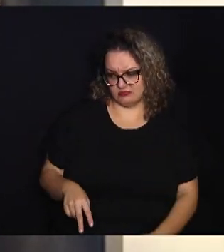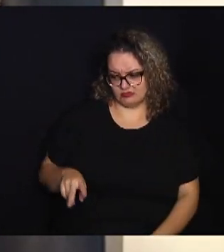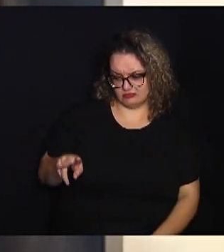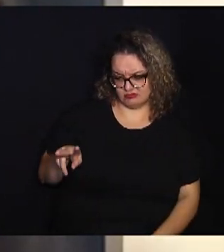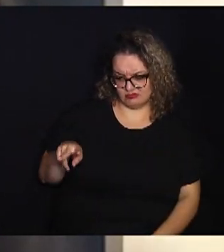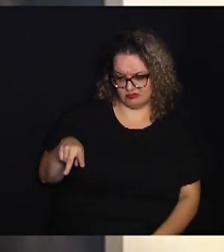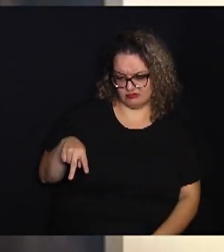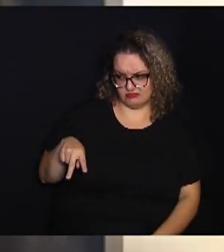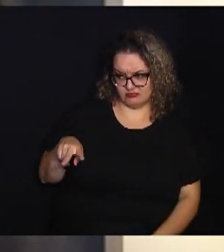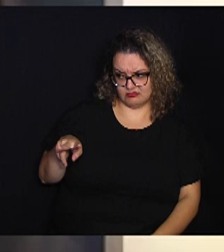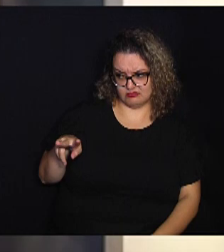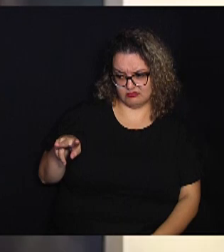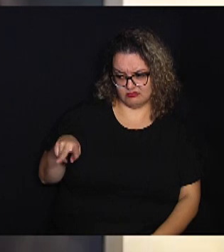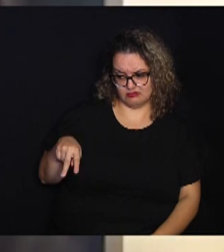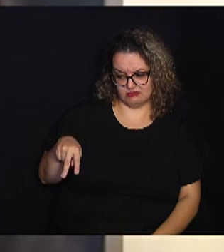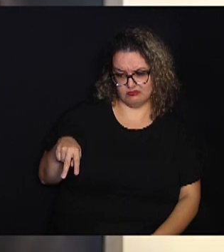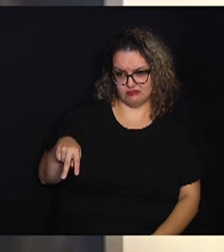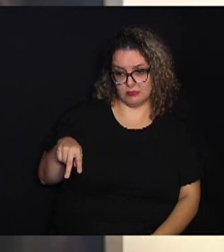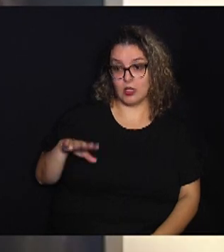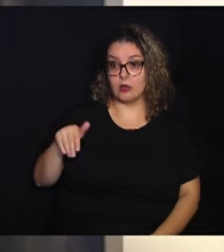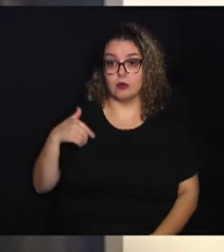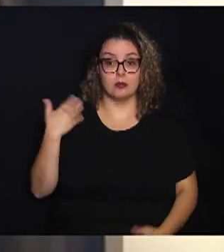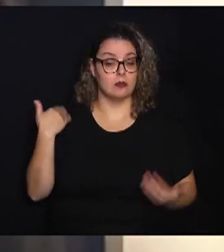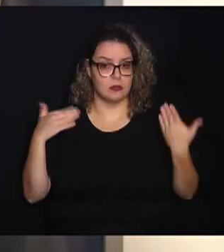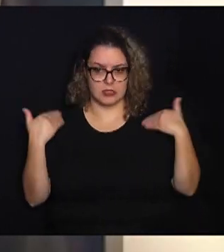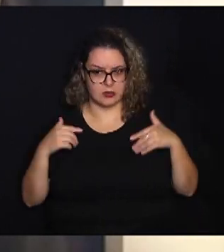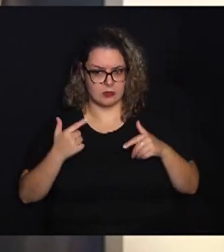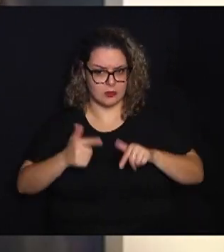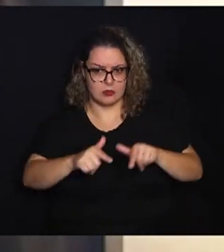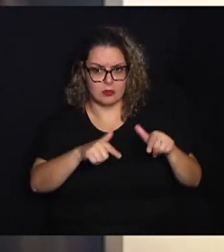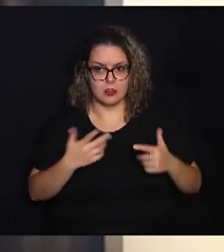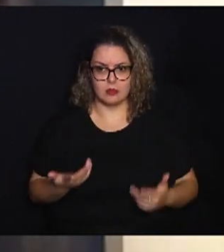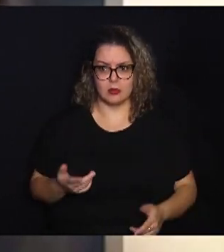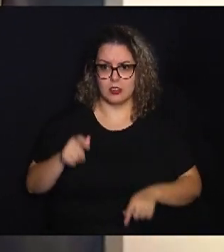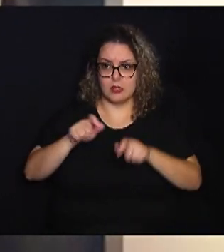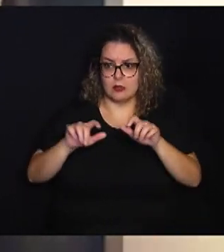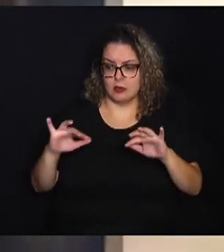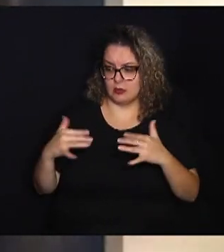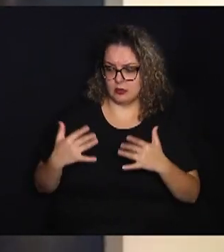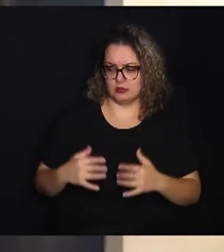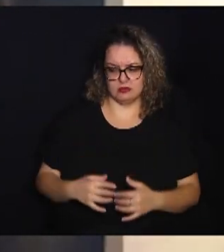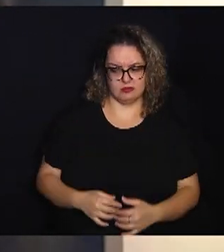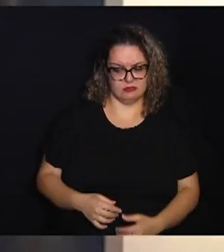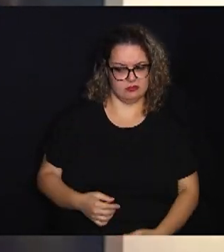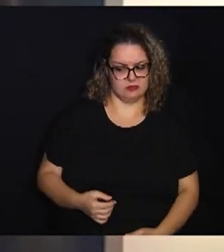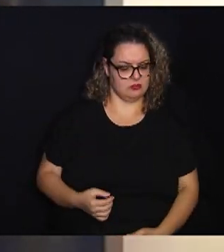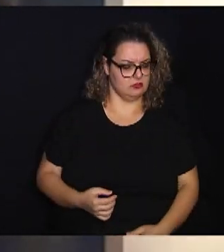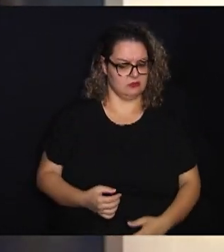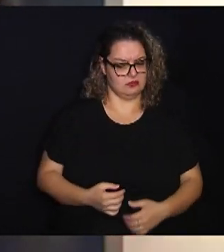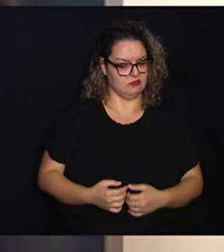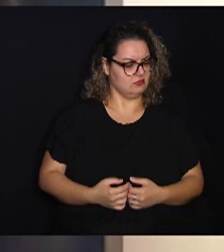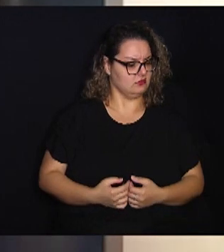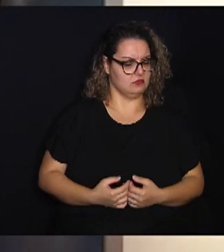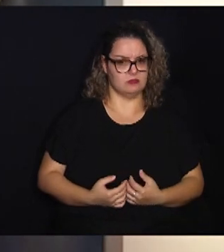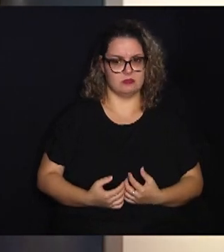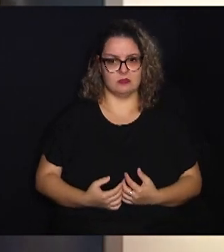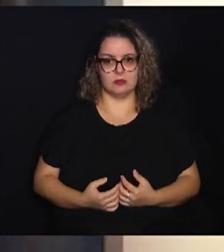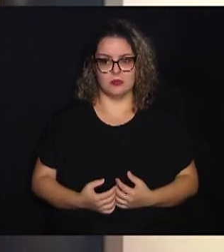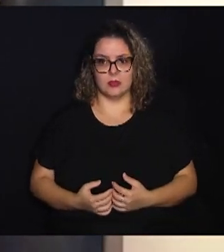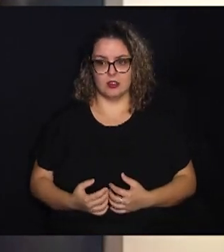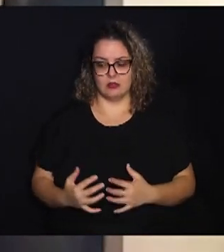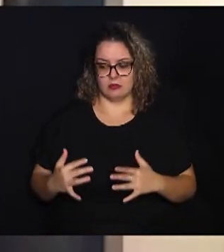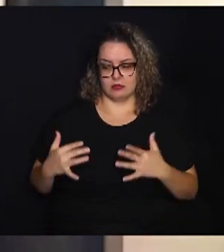assim, quando eu saio para algum lugar. As pessoas olham, viram o rosto para ficar te